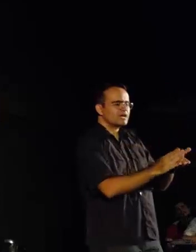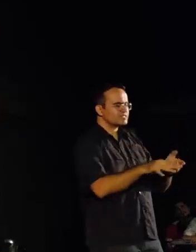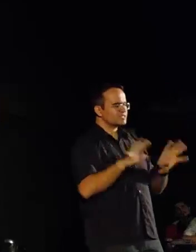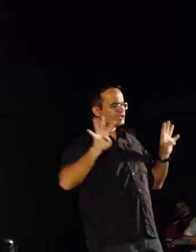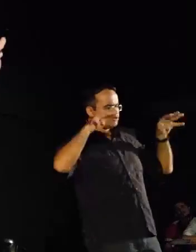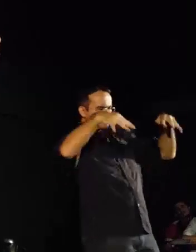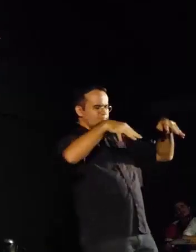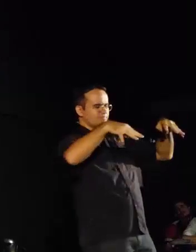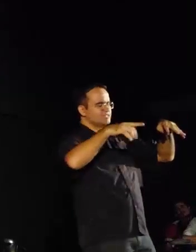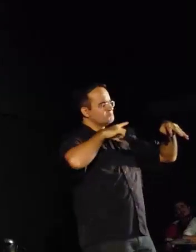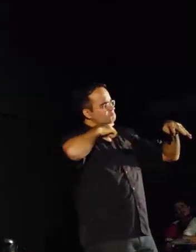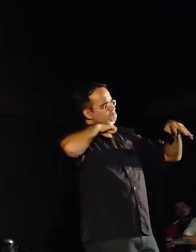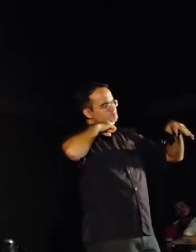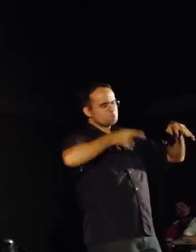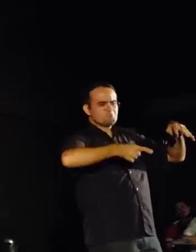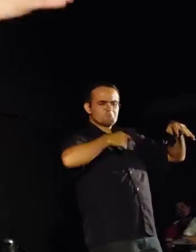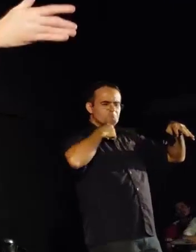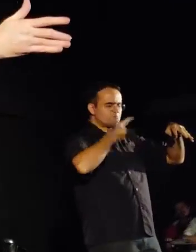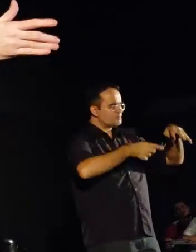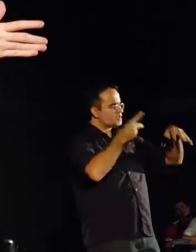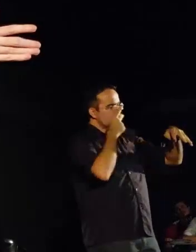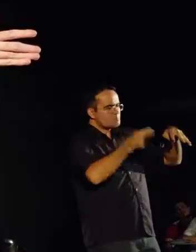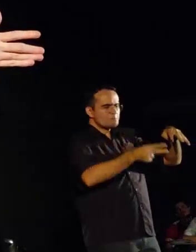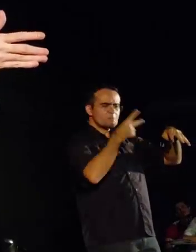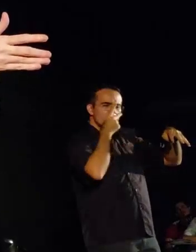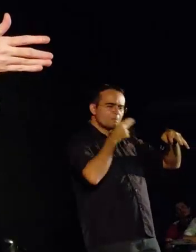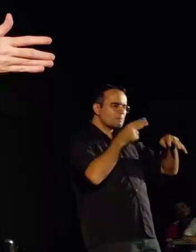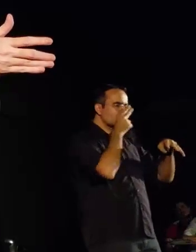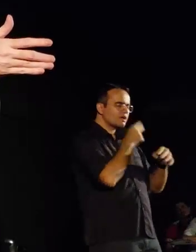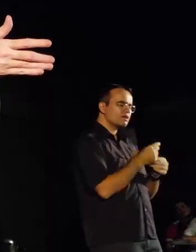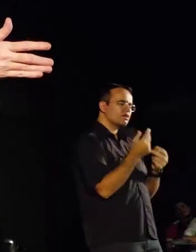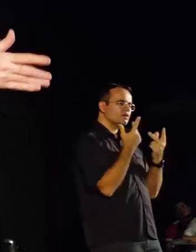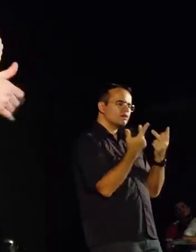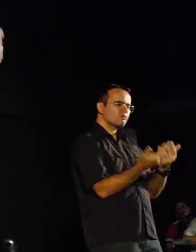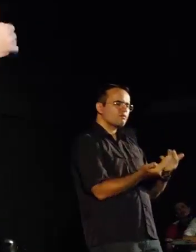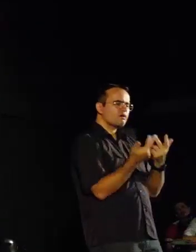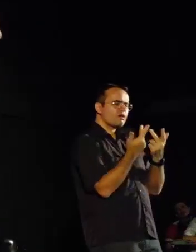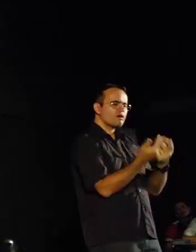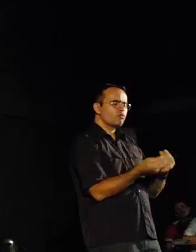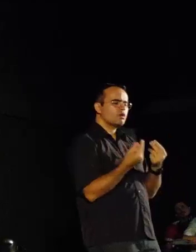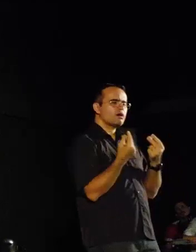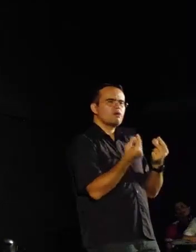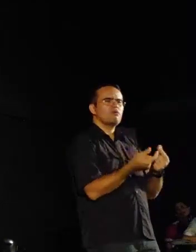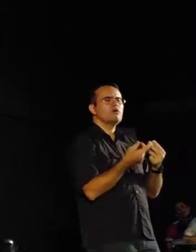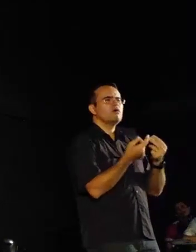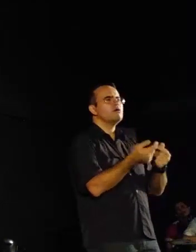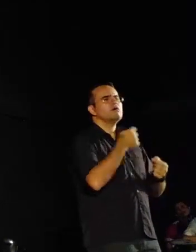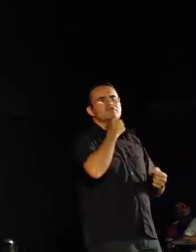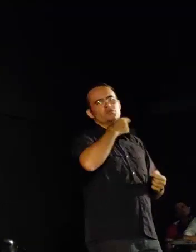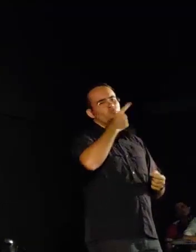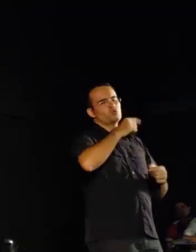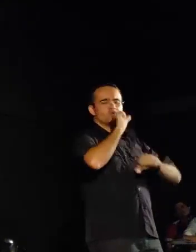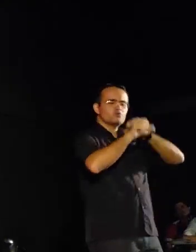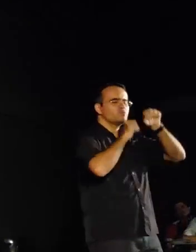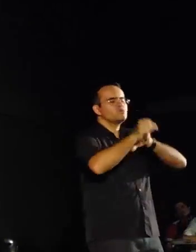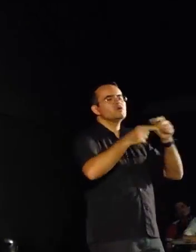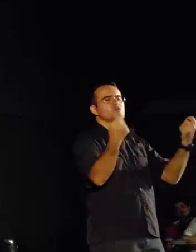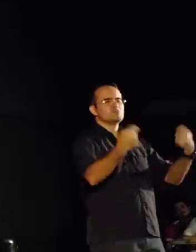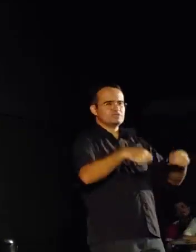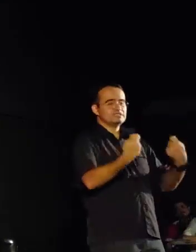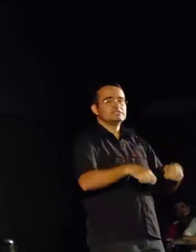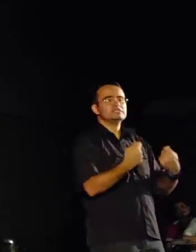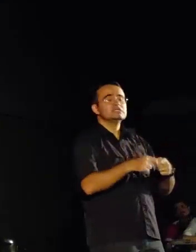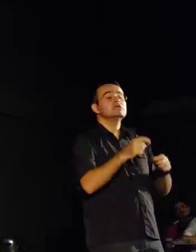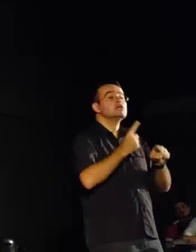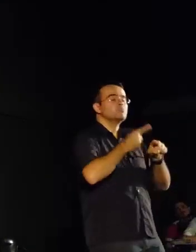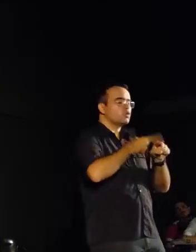não era mais possível continuar desta forma. Porque, afinal de contas, o